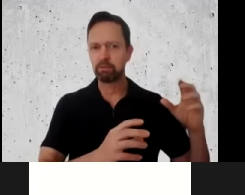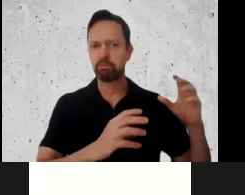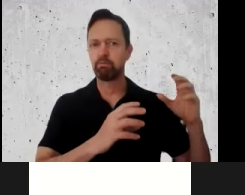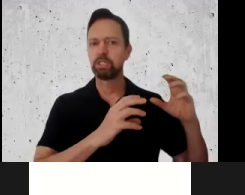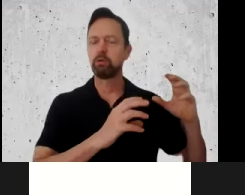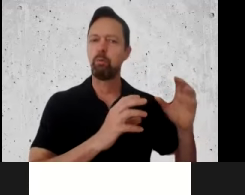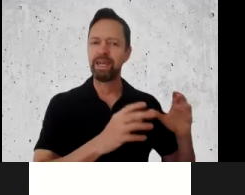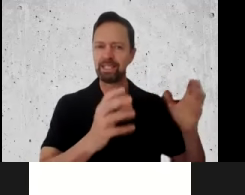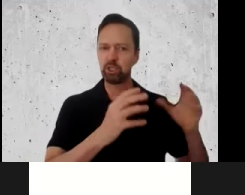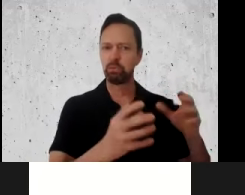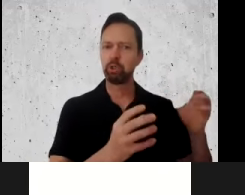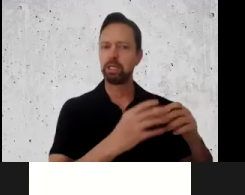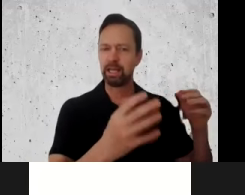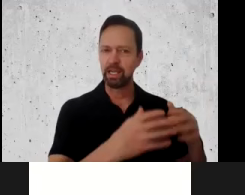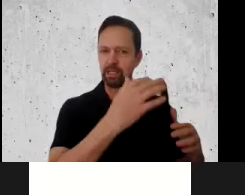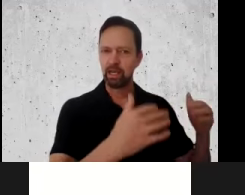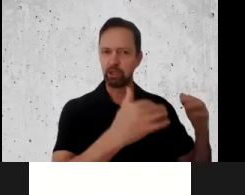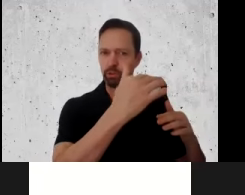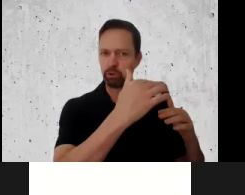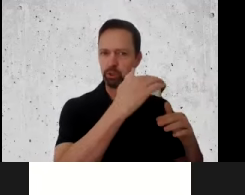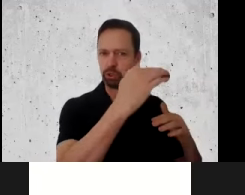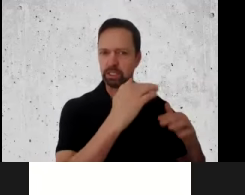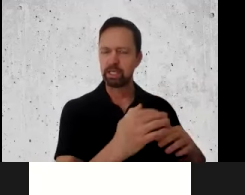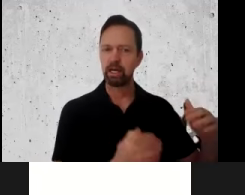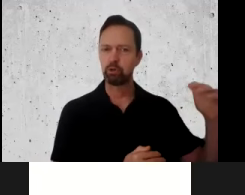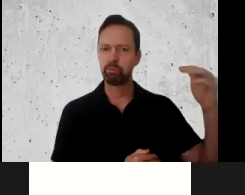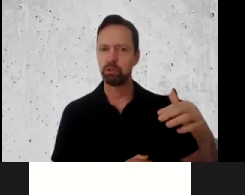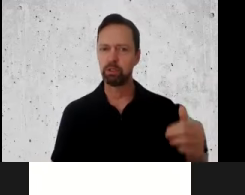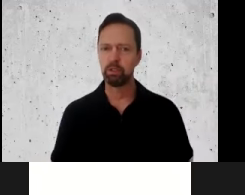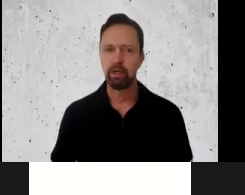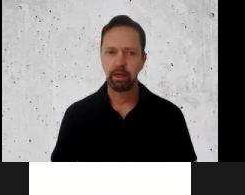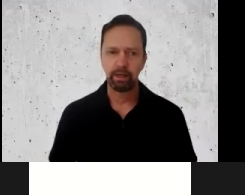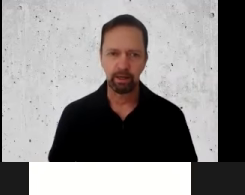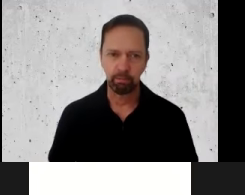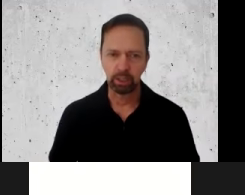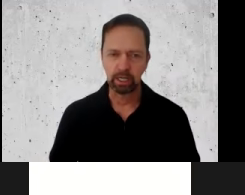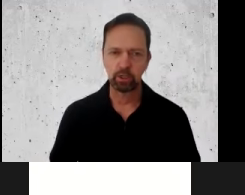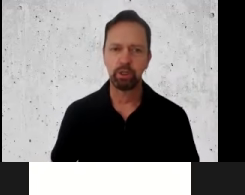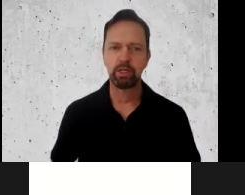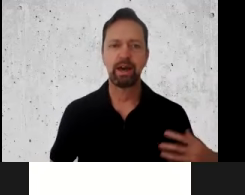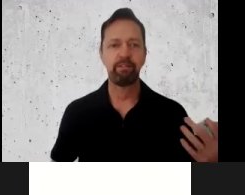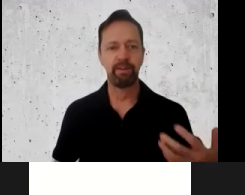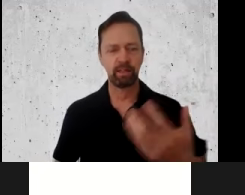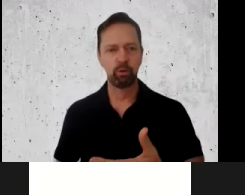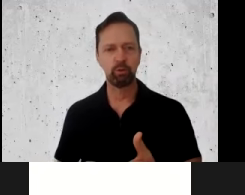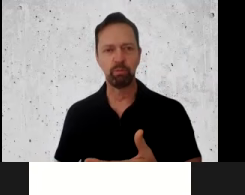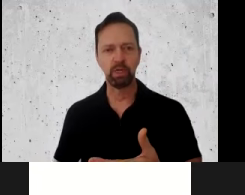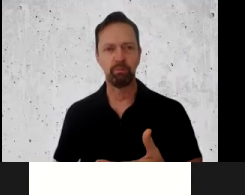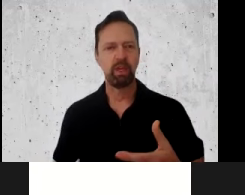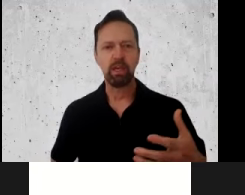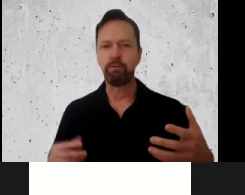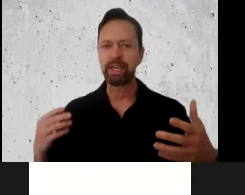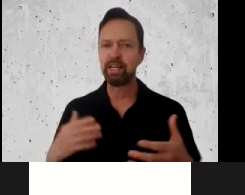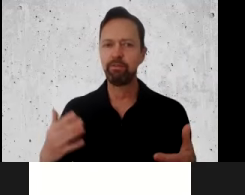vários trabalhos mostrando como é que esse tipo de lei, tipo de judiciário, tipo de abordagem jurídica afeta a